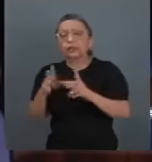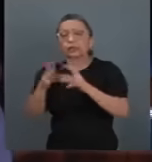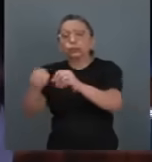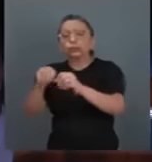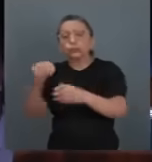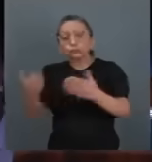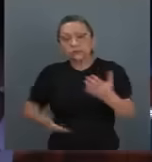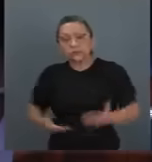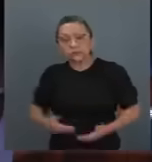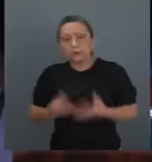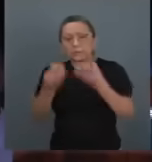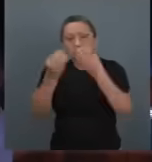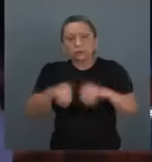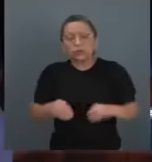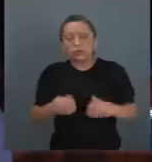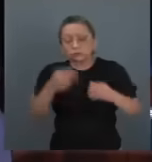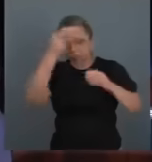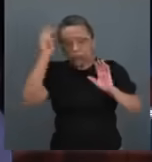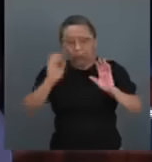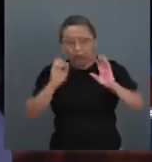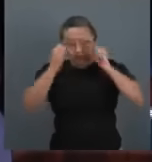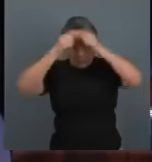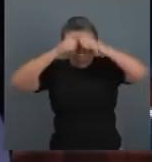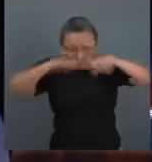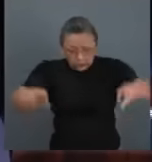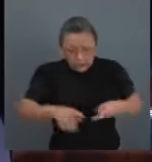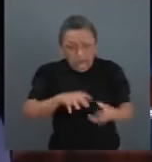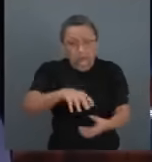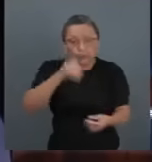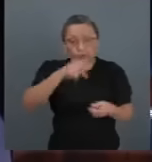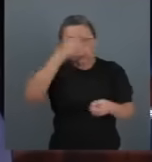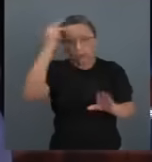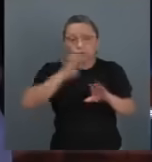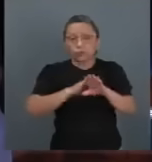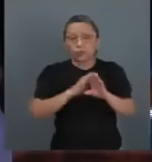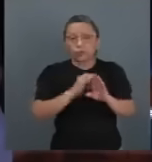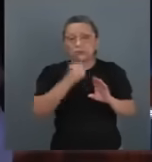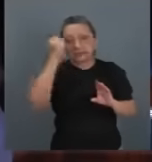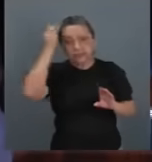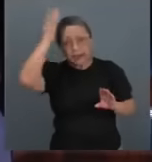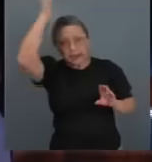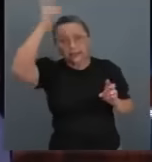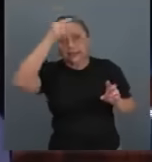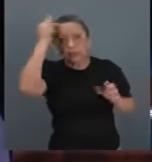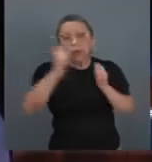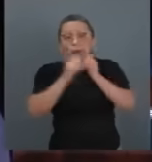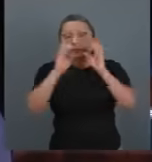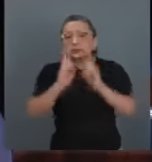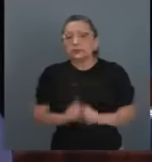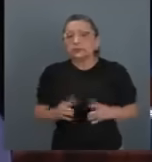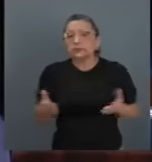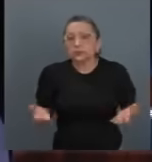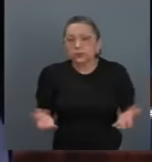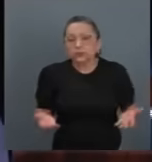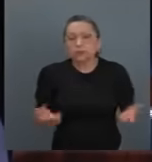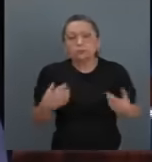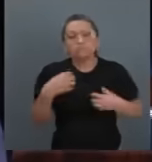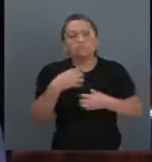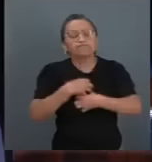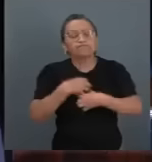prejudicando autistas, idosos, portadores de doenças raras, pessoas com deficiência, uma